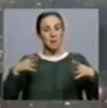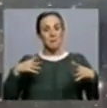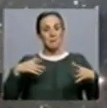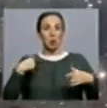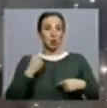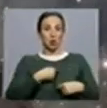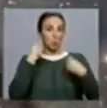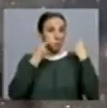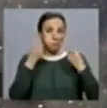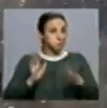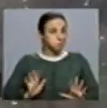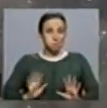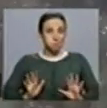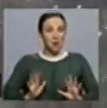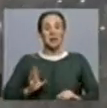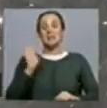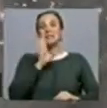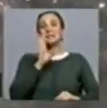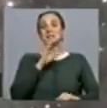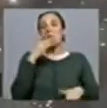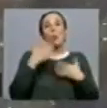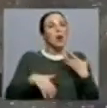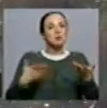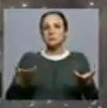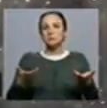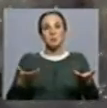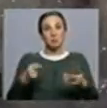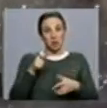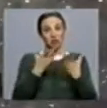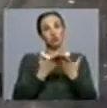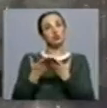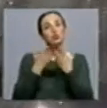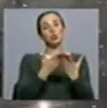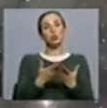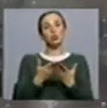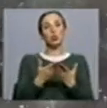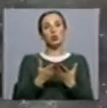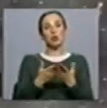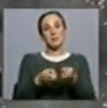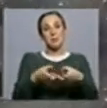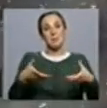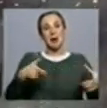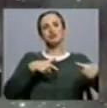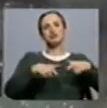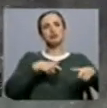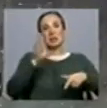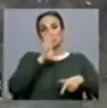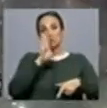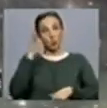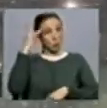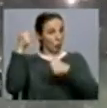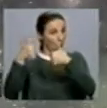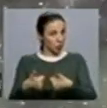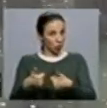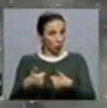pensávamos? É que, repara, se porventura este estudo sobre esta maternidade estiver correto e se aplicarmos, no